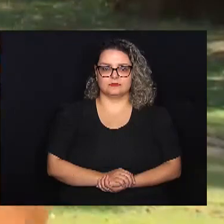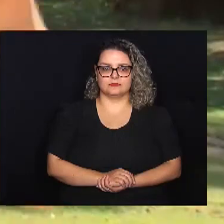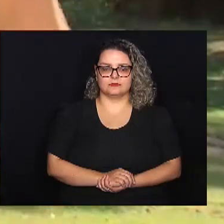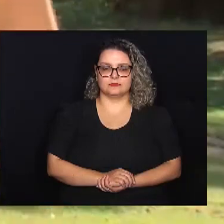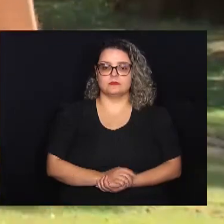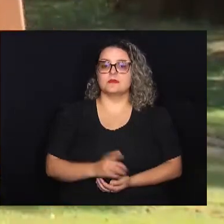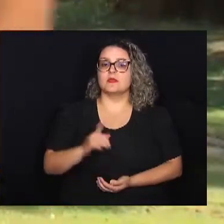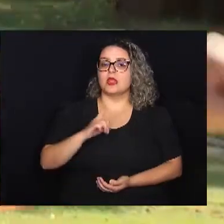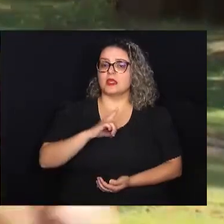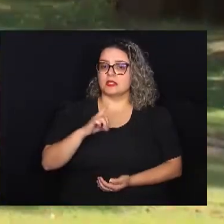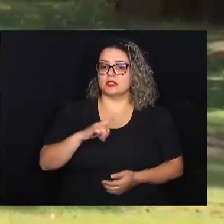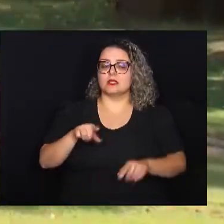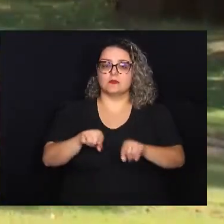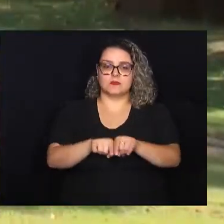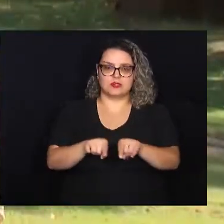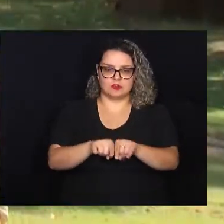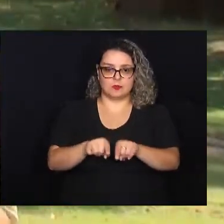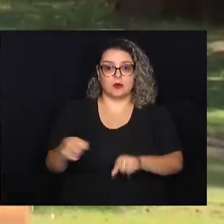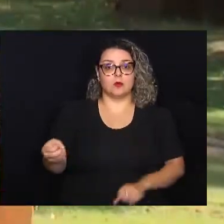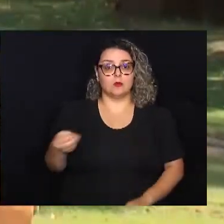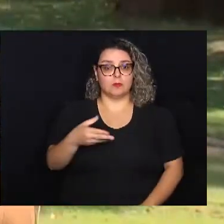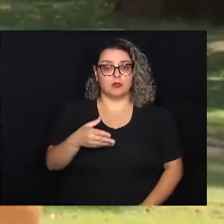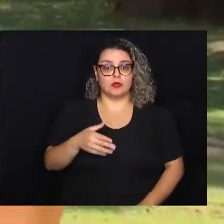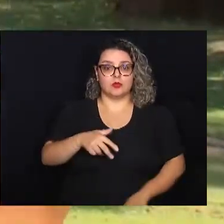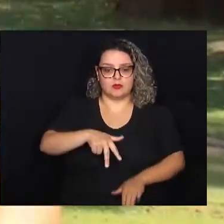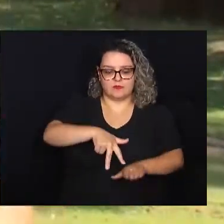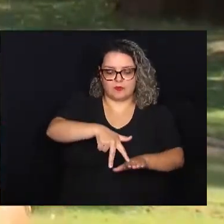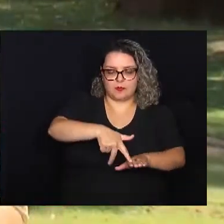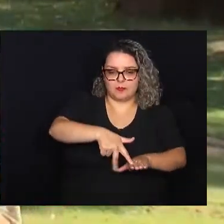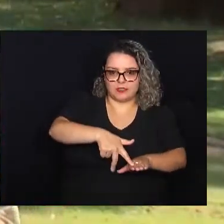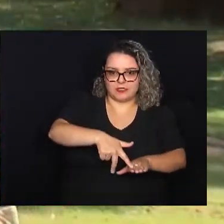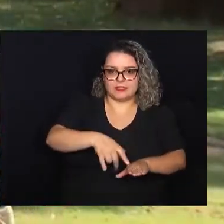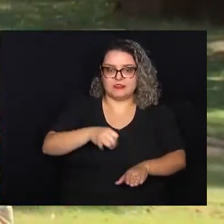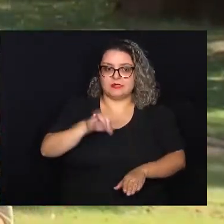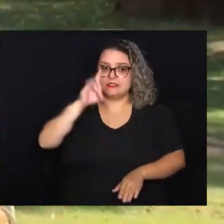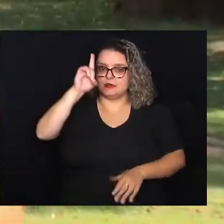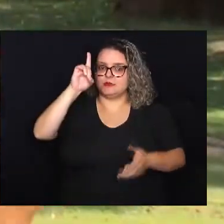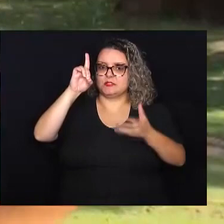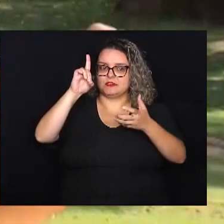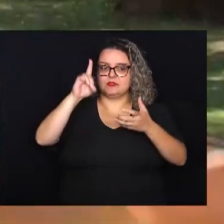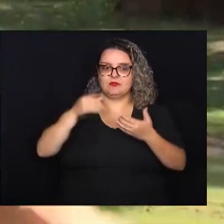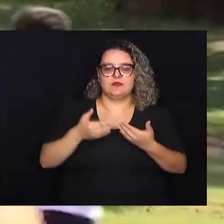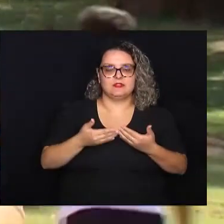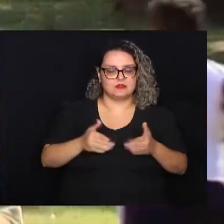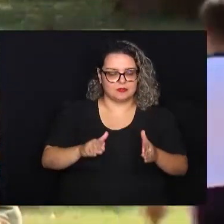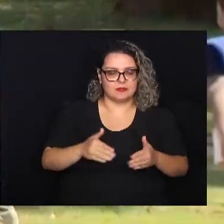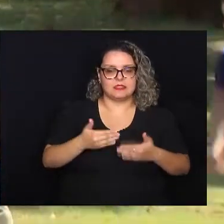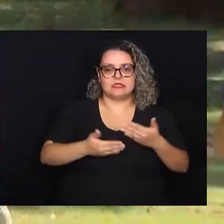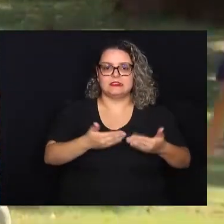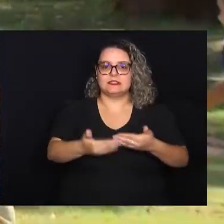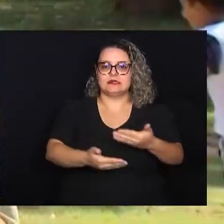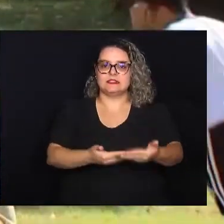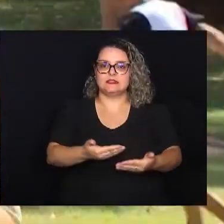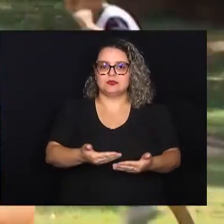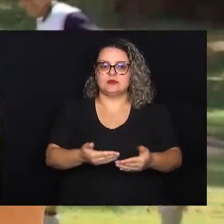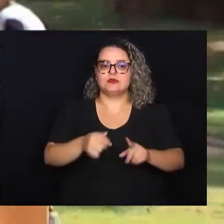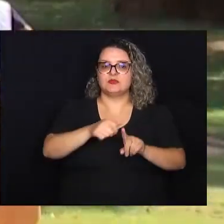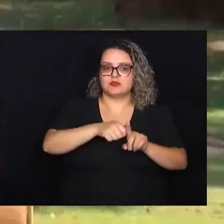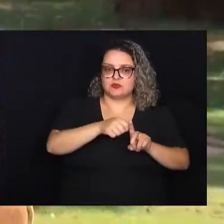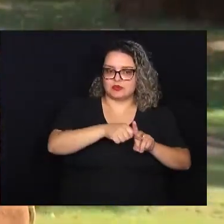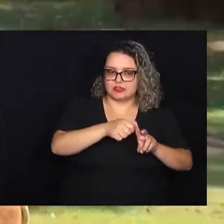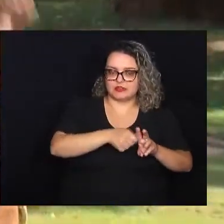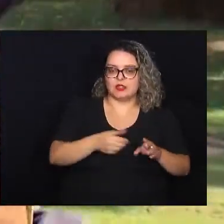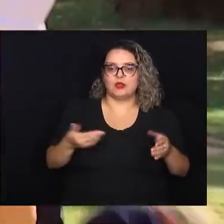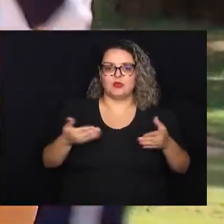teremos agora uma uma nova pista de skate que se Deus quiser será instalada nos próximos nos próximos meses e